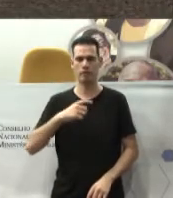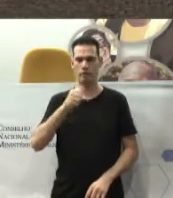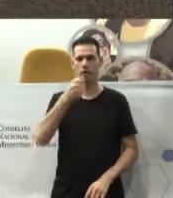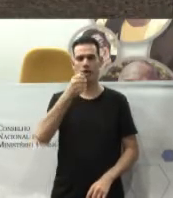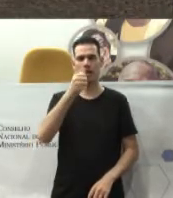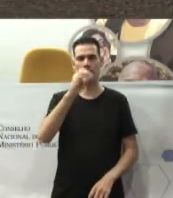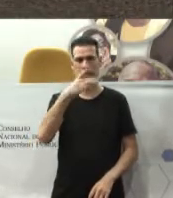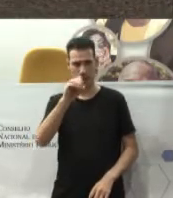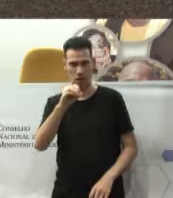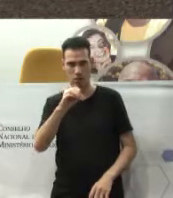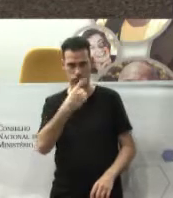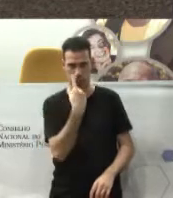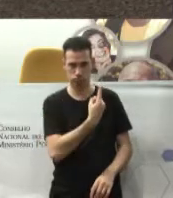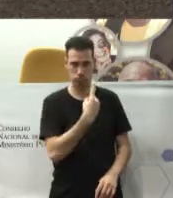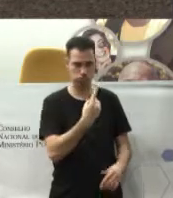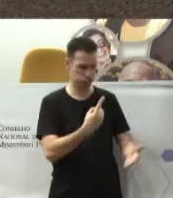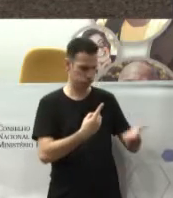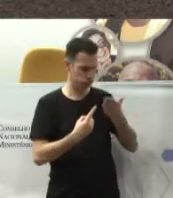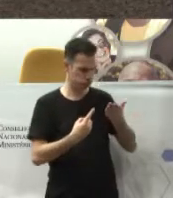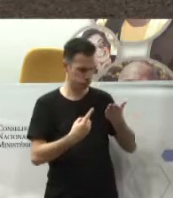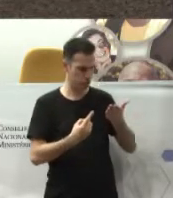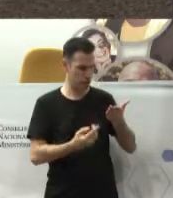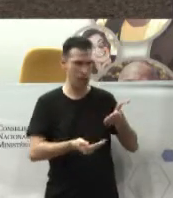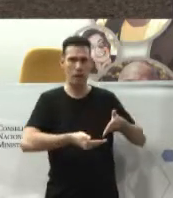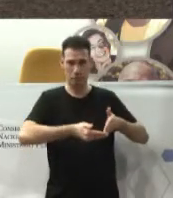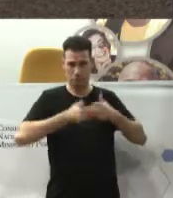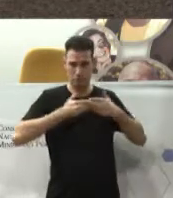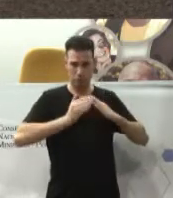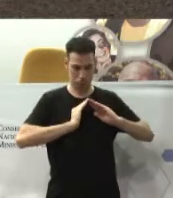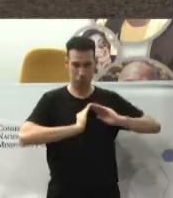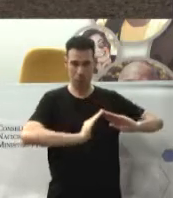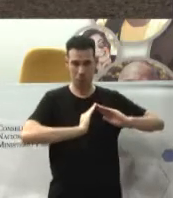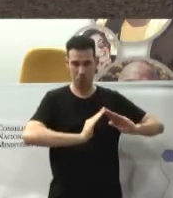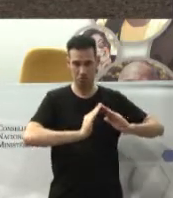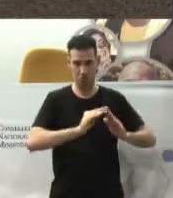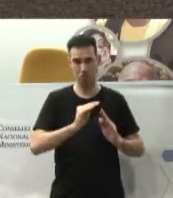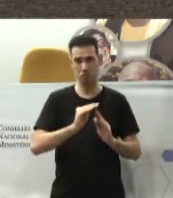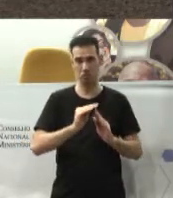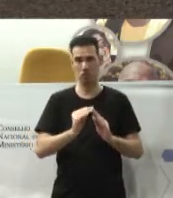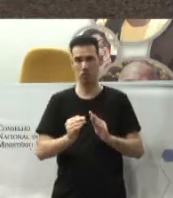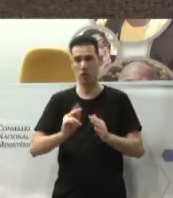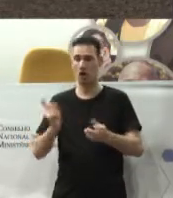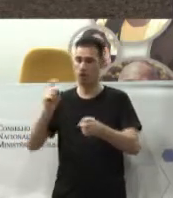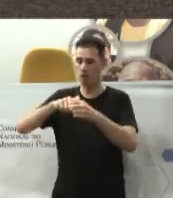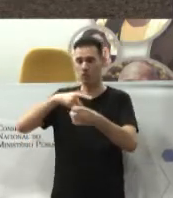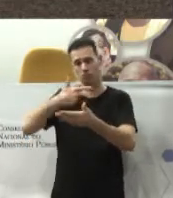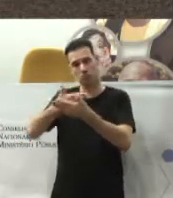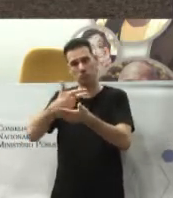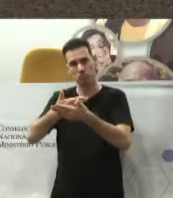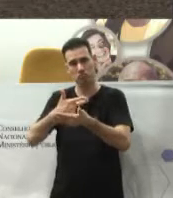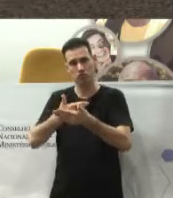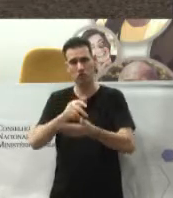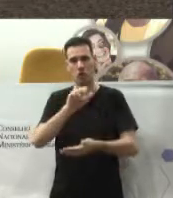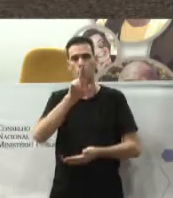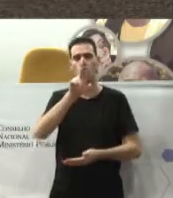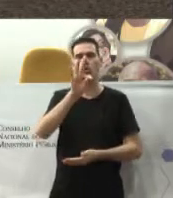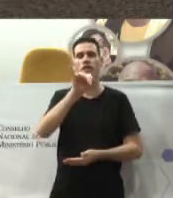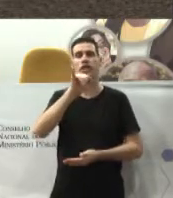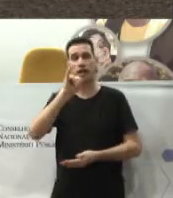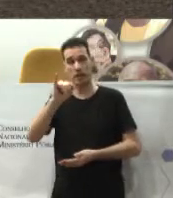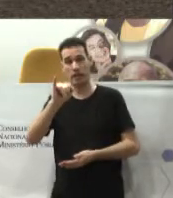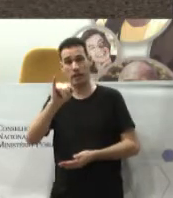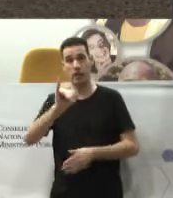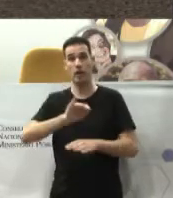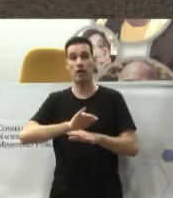individual pedindo a internação de um paciente num leito de UTI. E era um leito de UTI especializado, que era um leito de